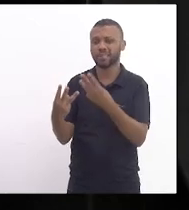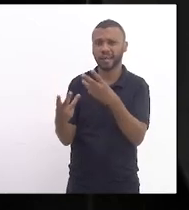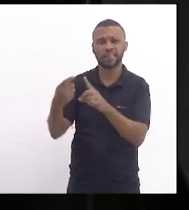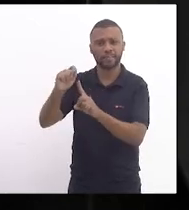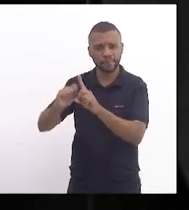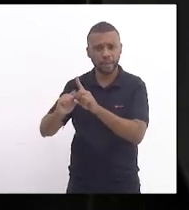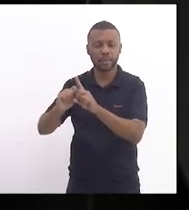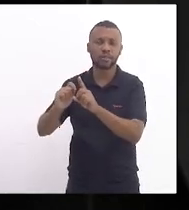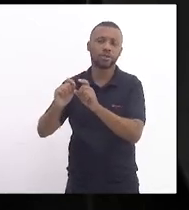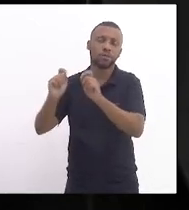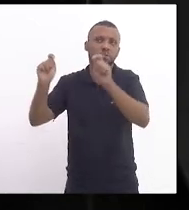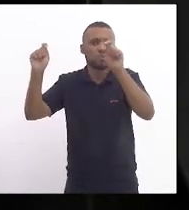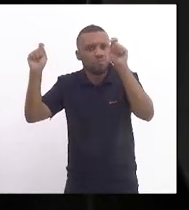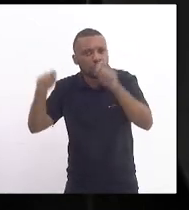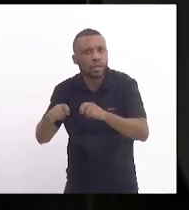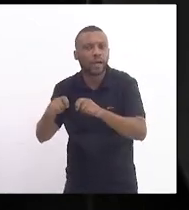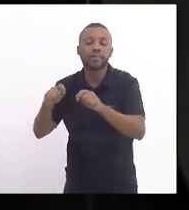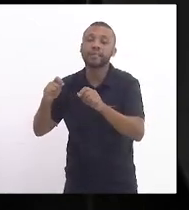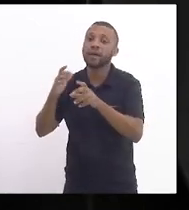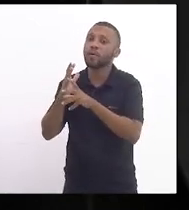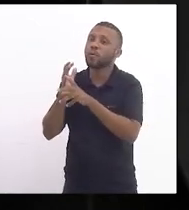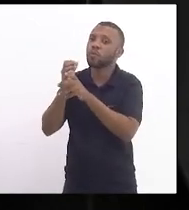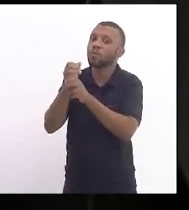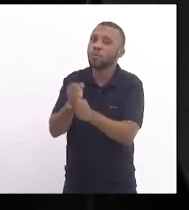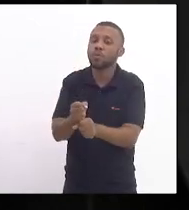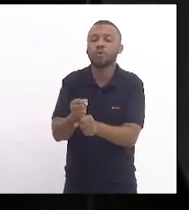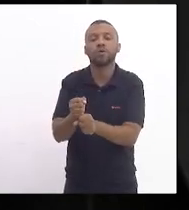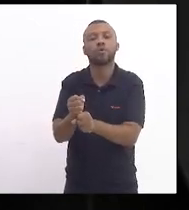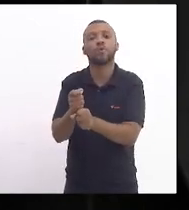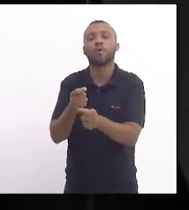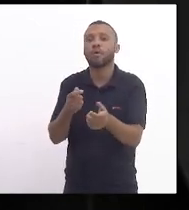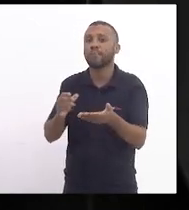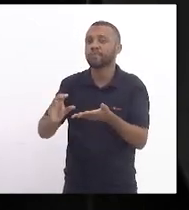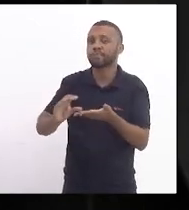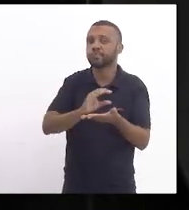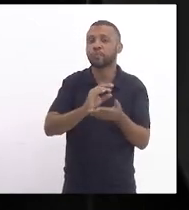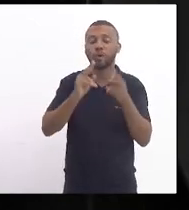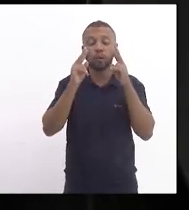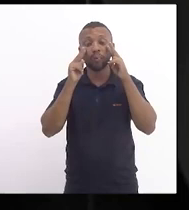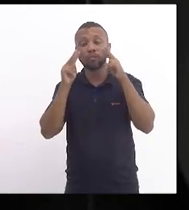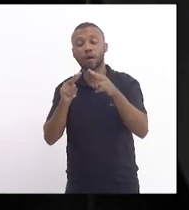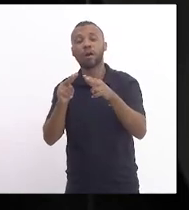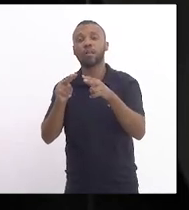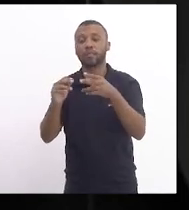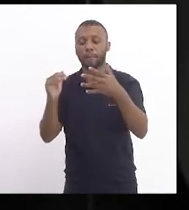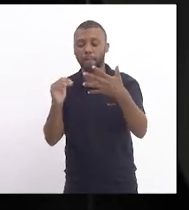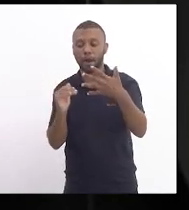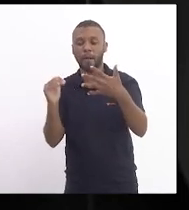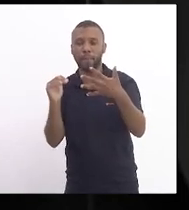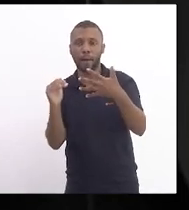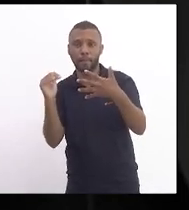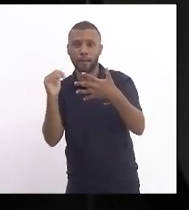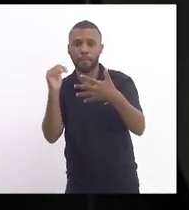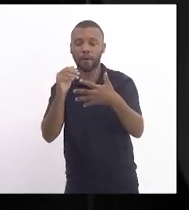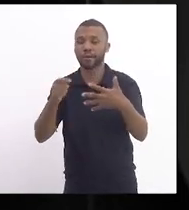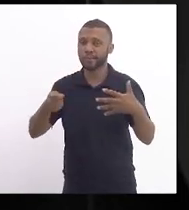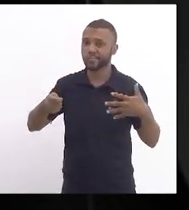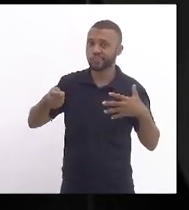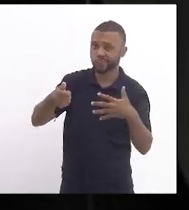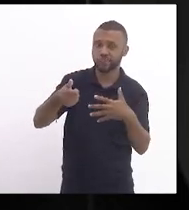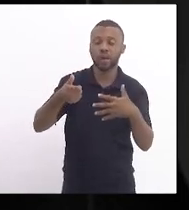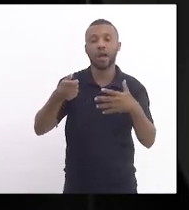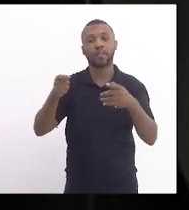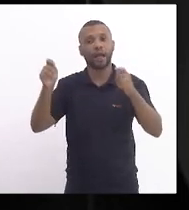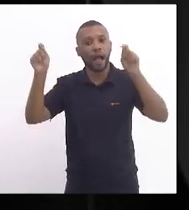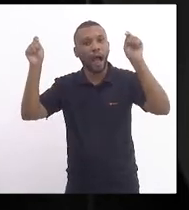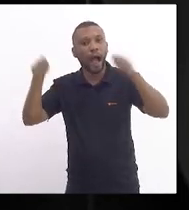é cobrado Por deve ser contabilizado levando-se em conta assim a ghp que a gratificação de habilitação